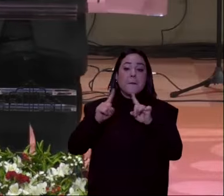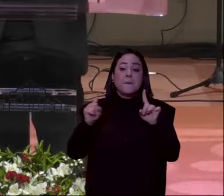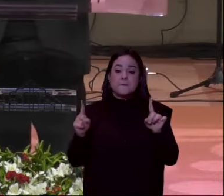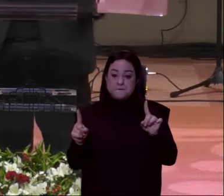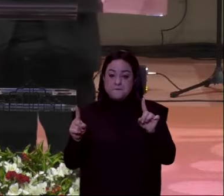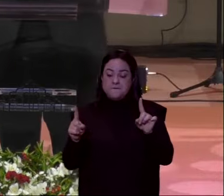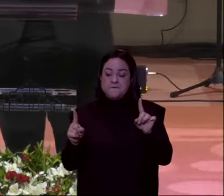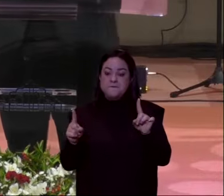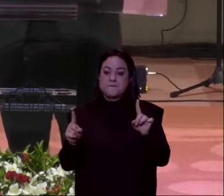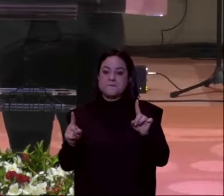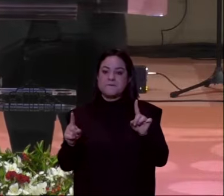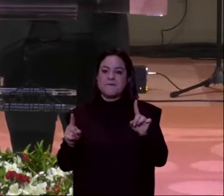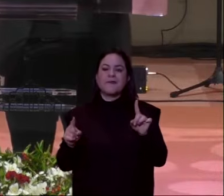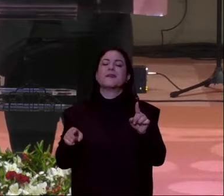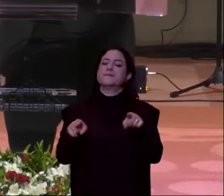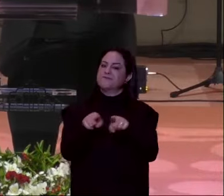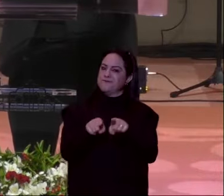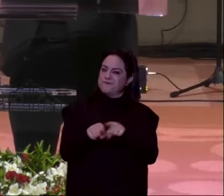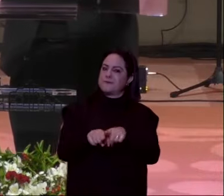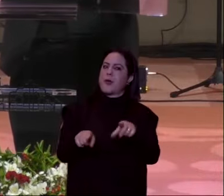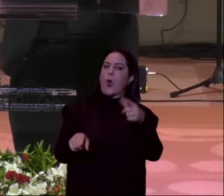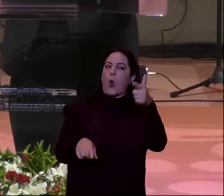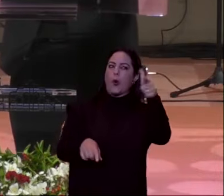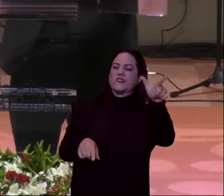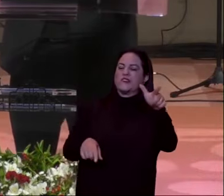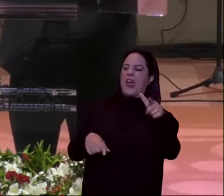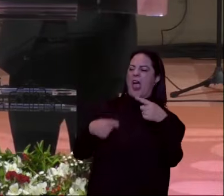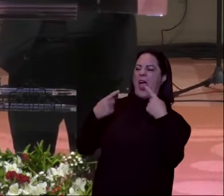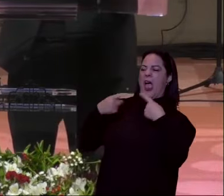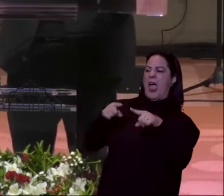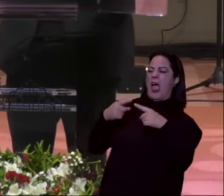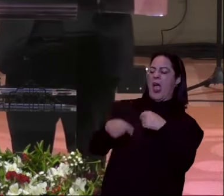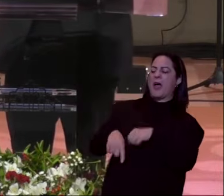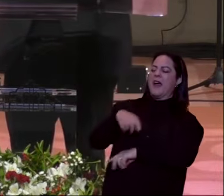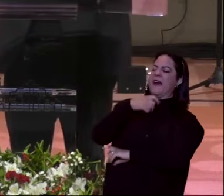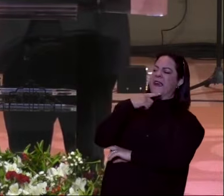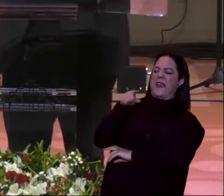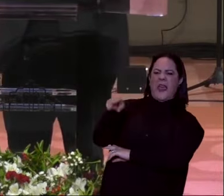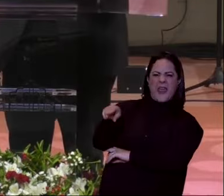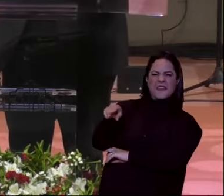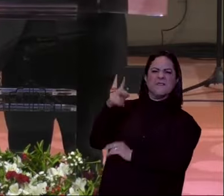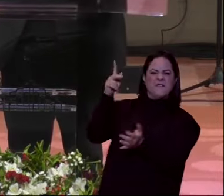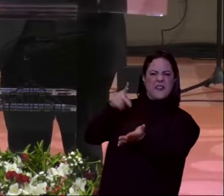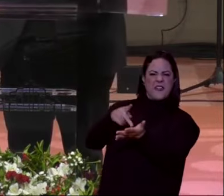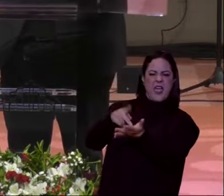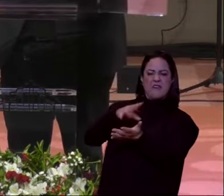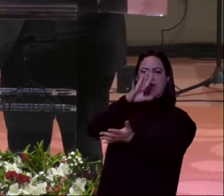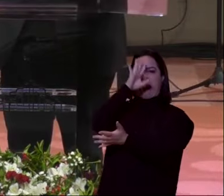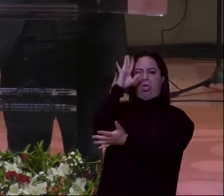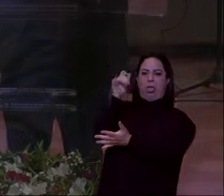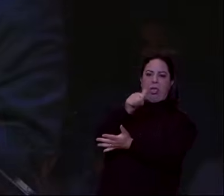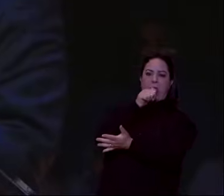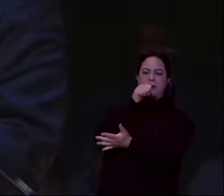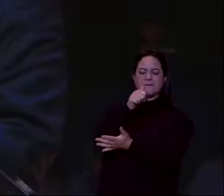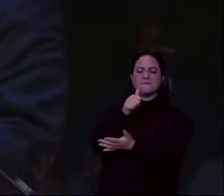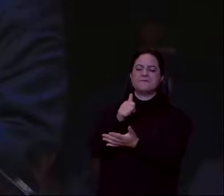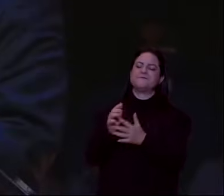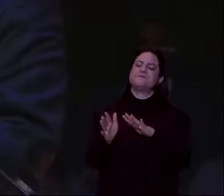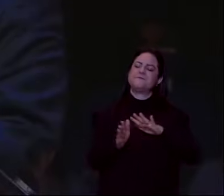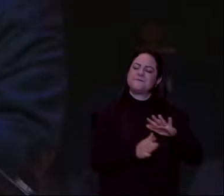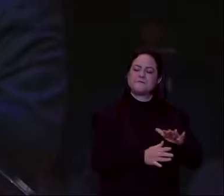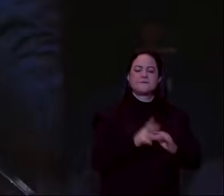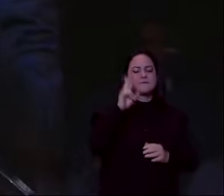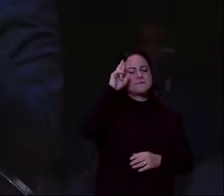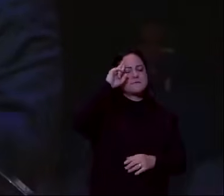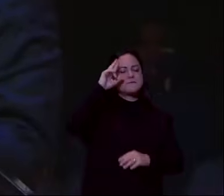outros zombavam, dizendo: esse pessoal está bêbado. Senhor Jesus,